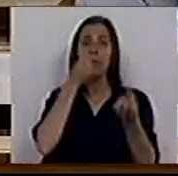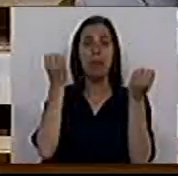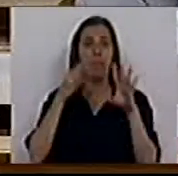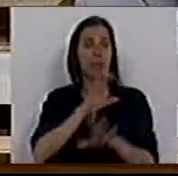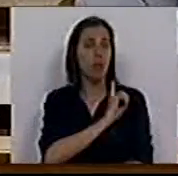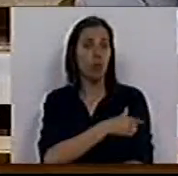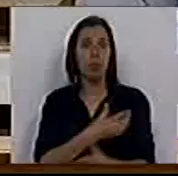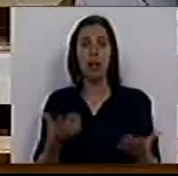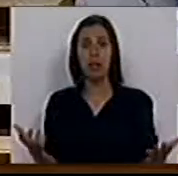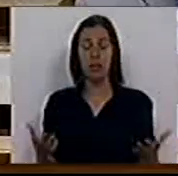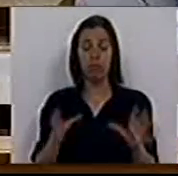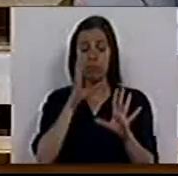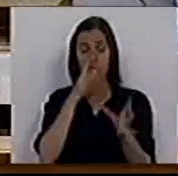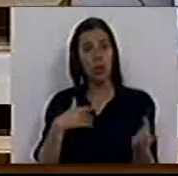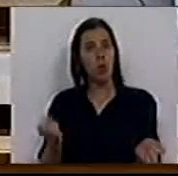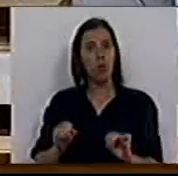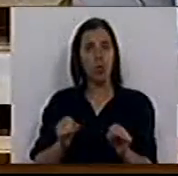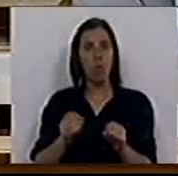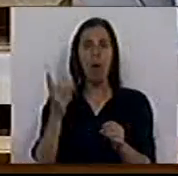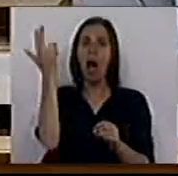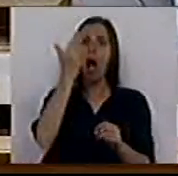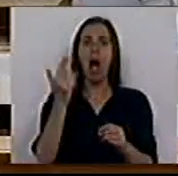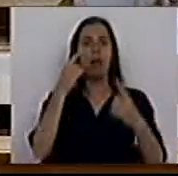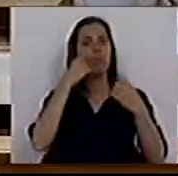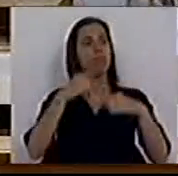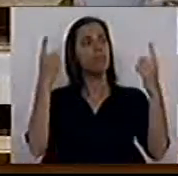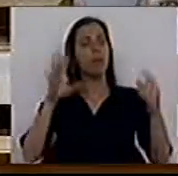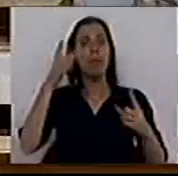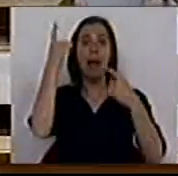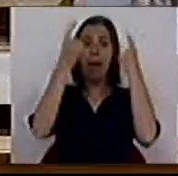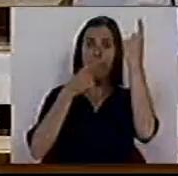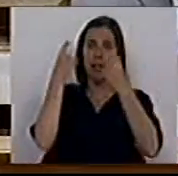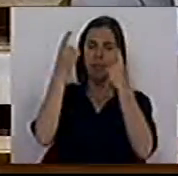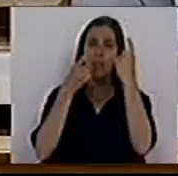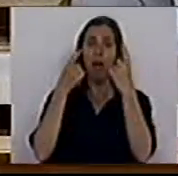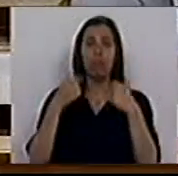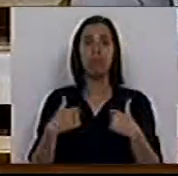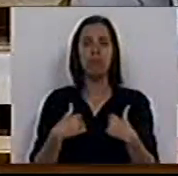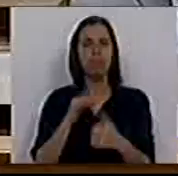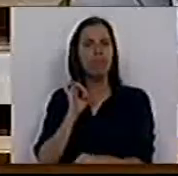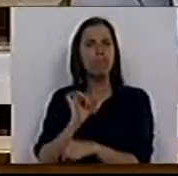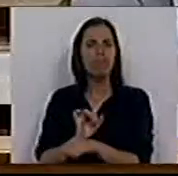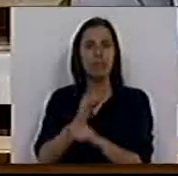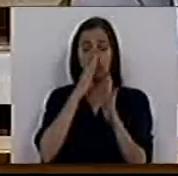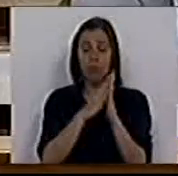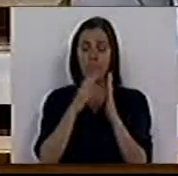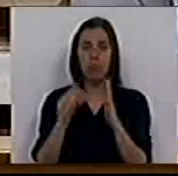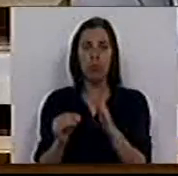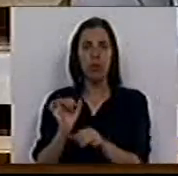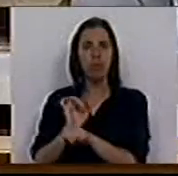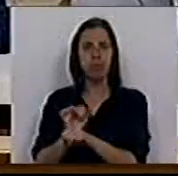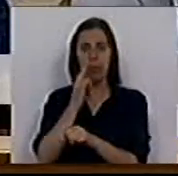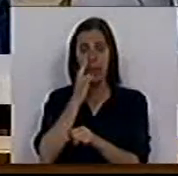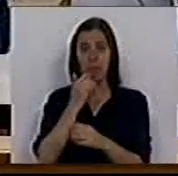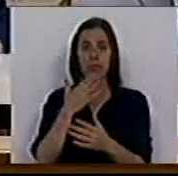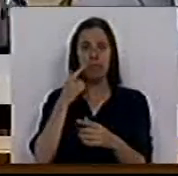perder soberania. Quando não temos corpos artísticos no nosso país a pensar-nos, ficamos refém dos modelos enlatados